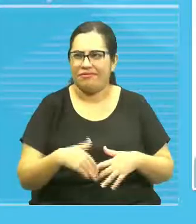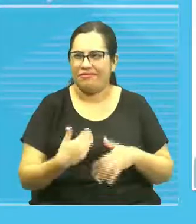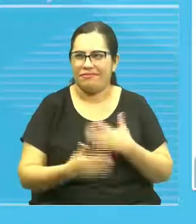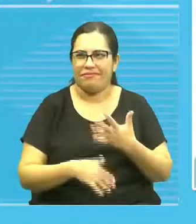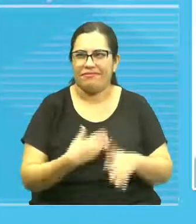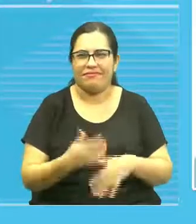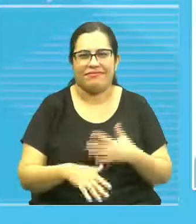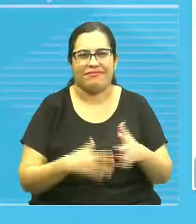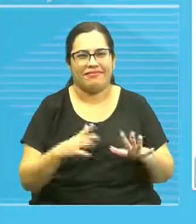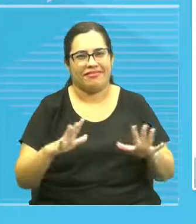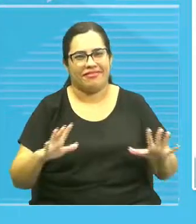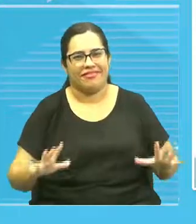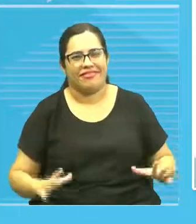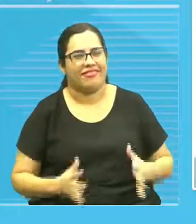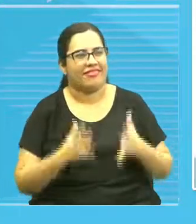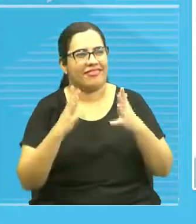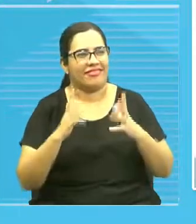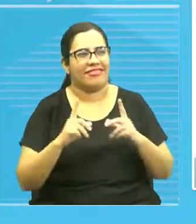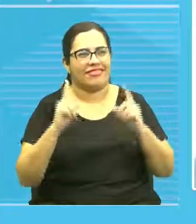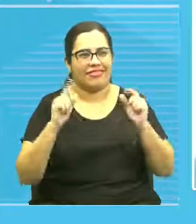é um processo que ocorre